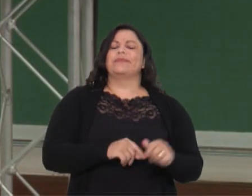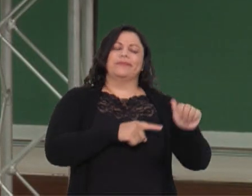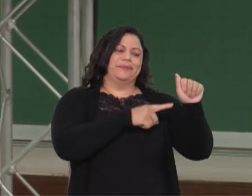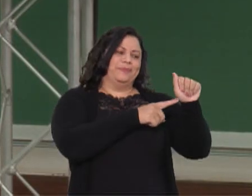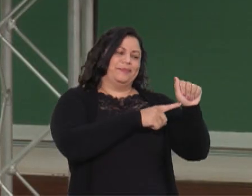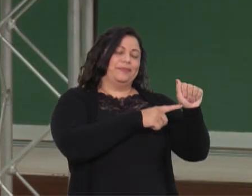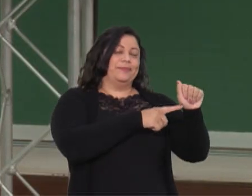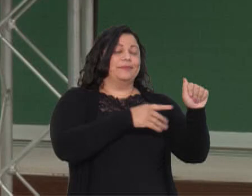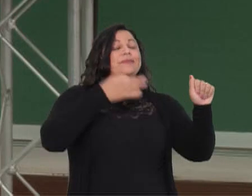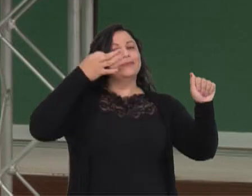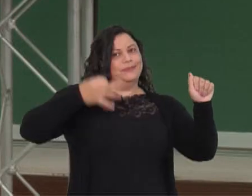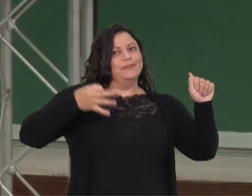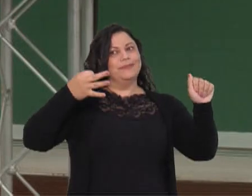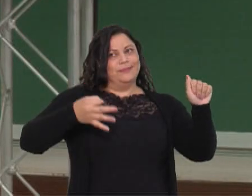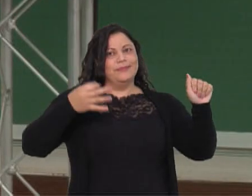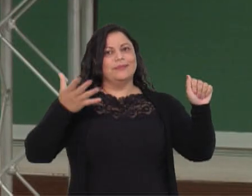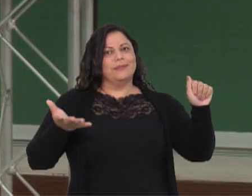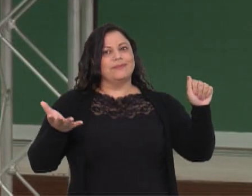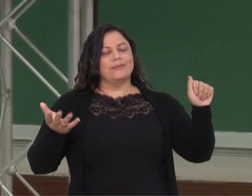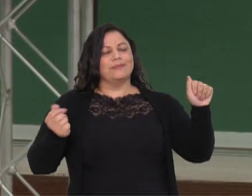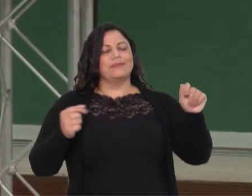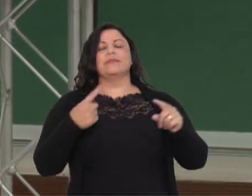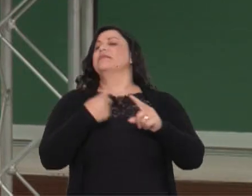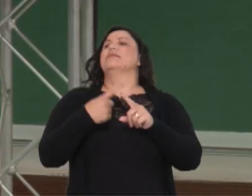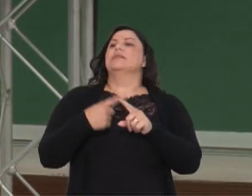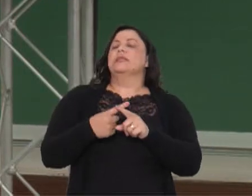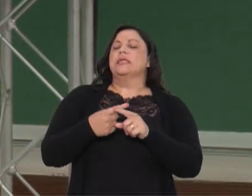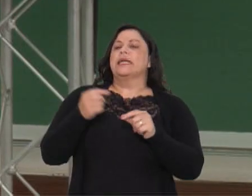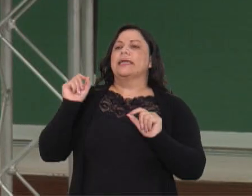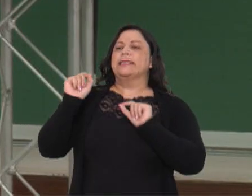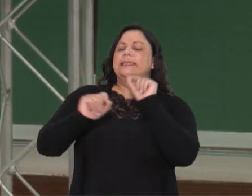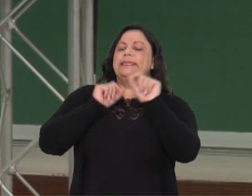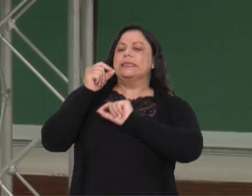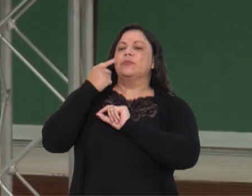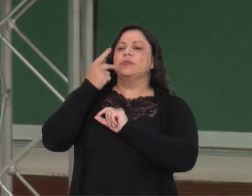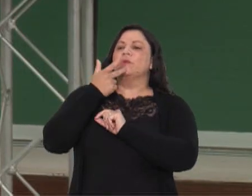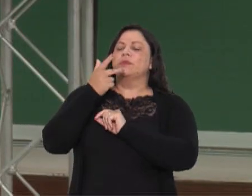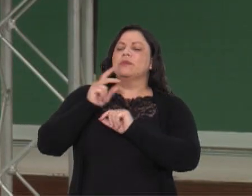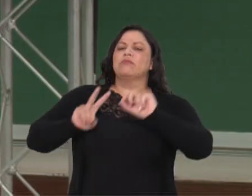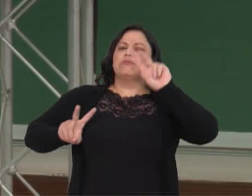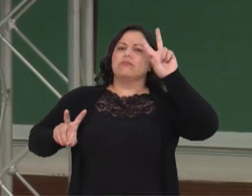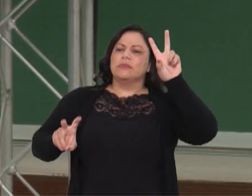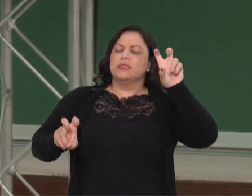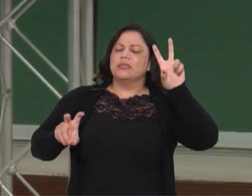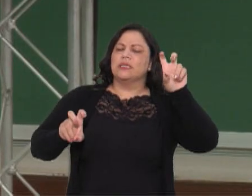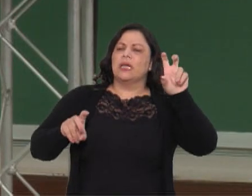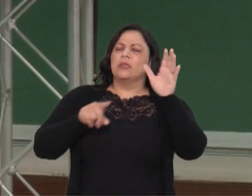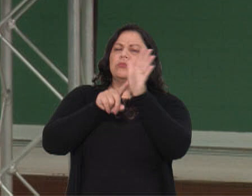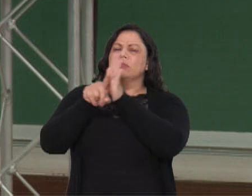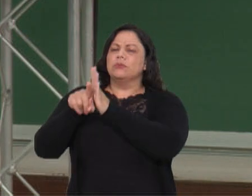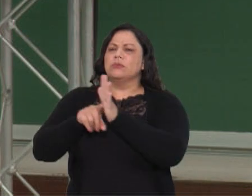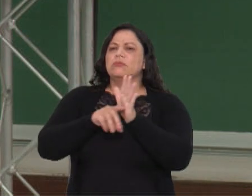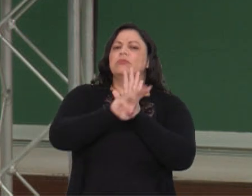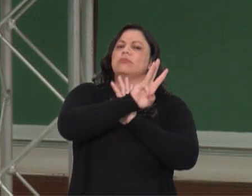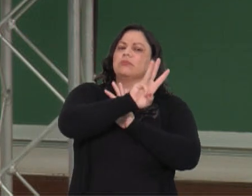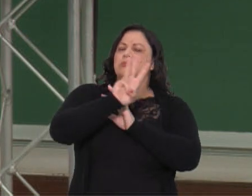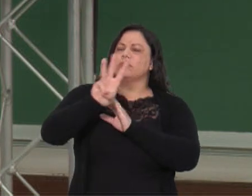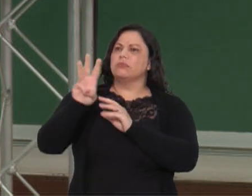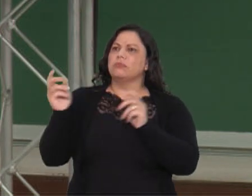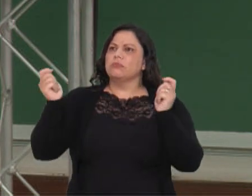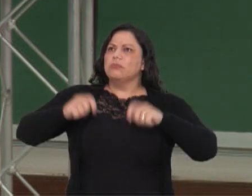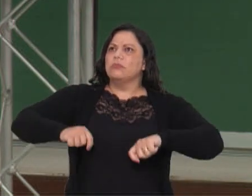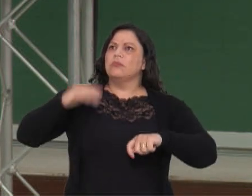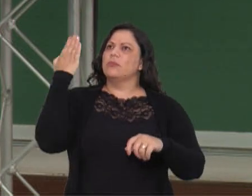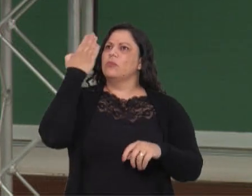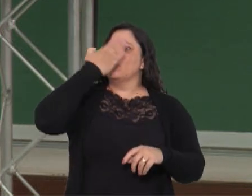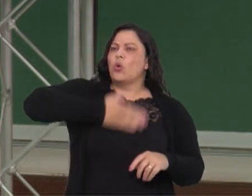né? Sempre que você vai trazer dados e fontes e citações, isso deve ser feito para comprovar, por